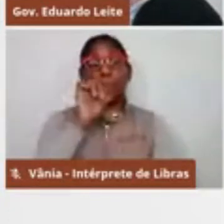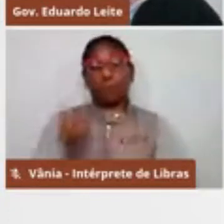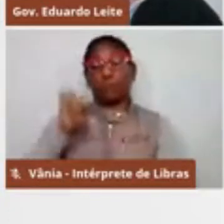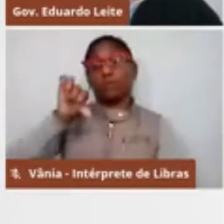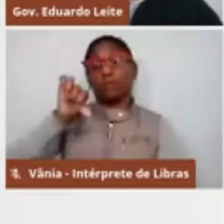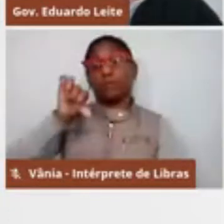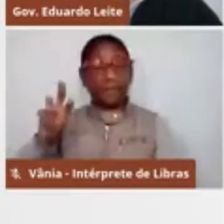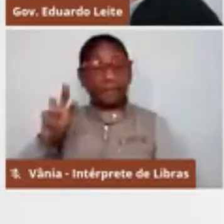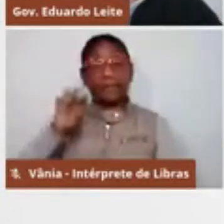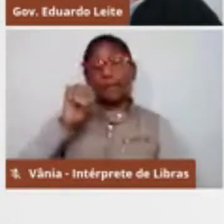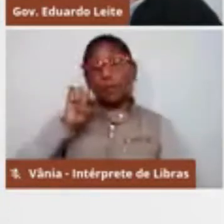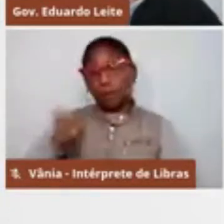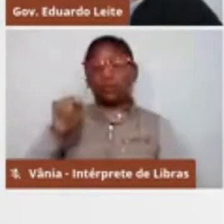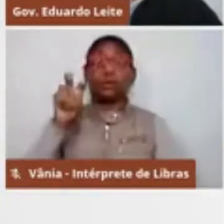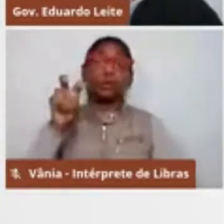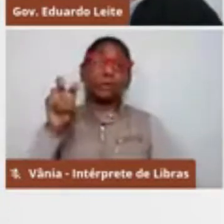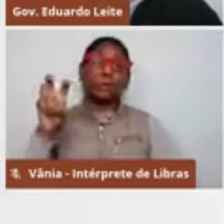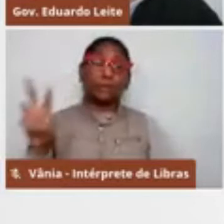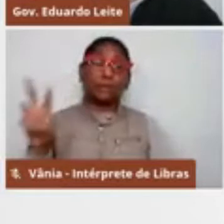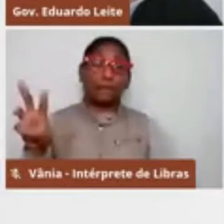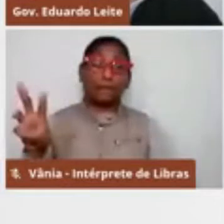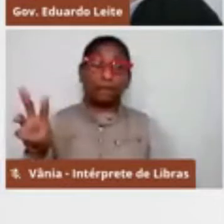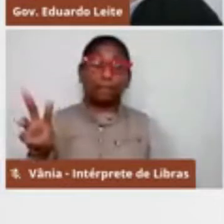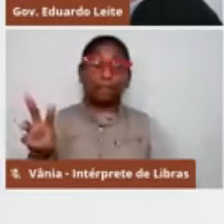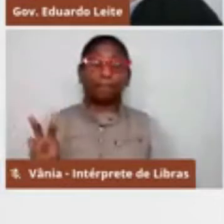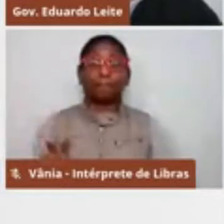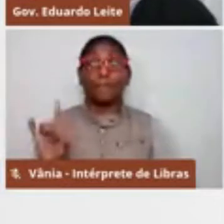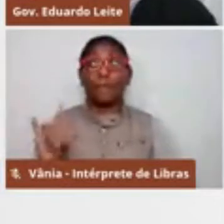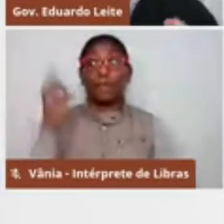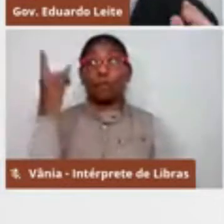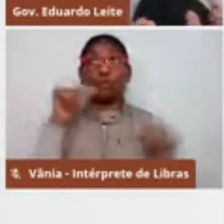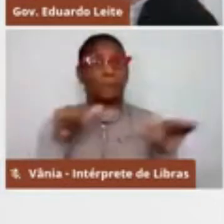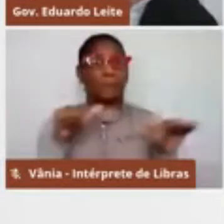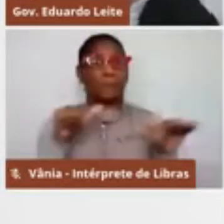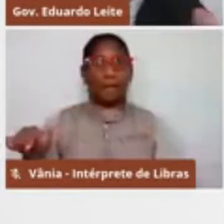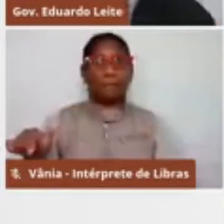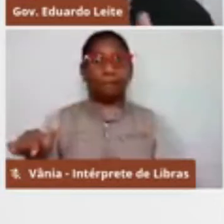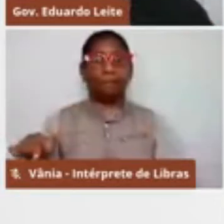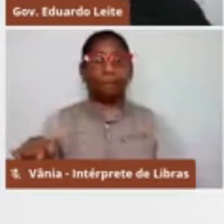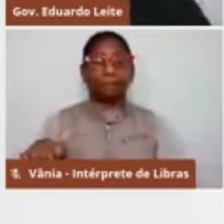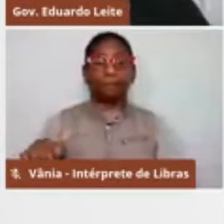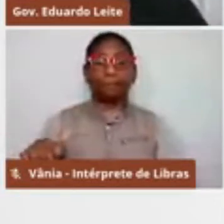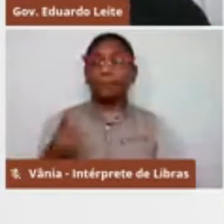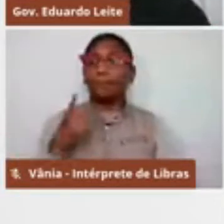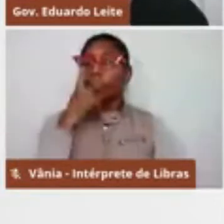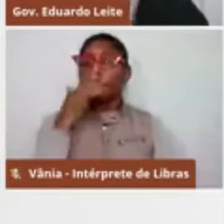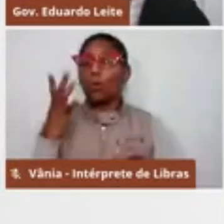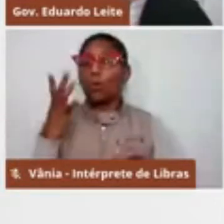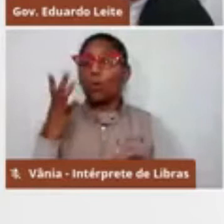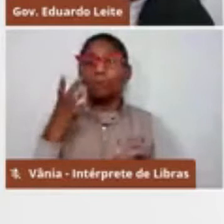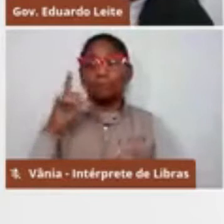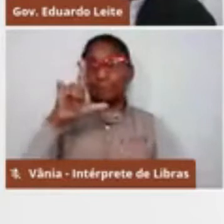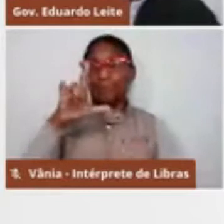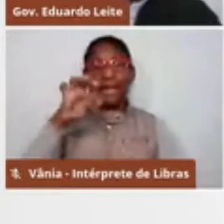e 0,53 na última semana, ou seja, meio leito livre para cada leito